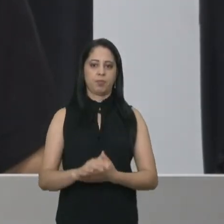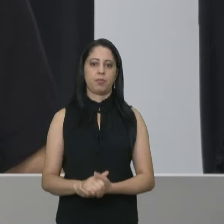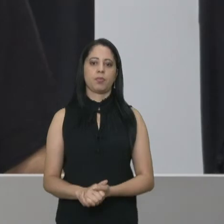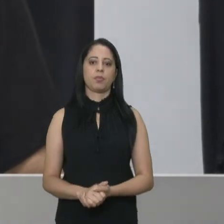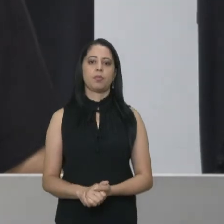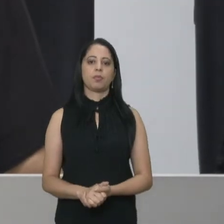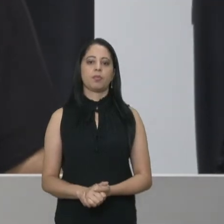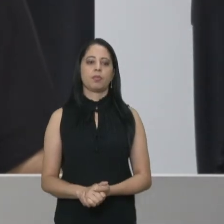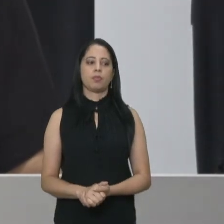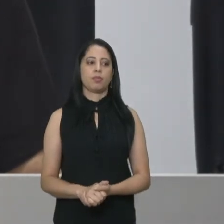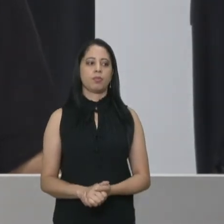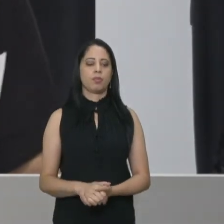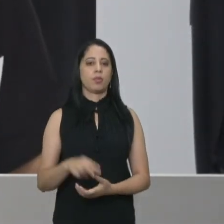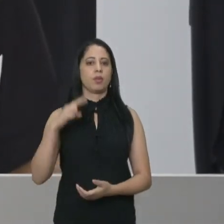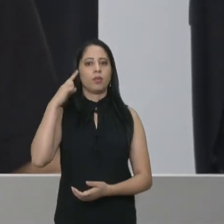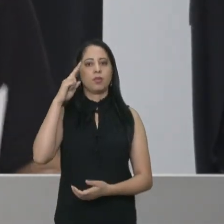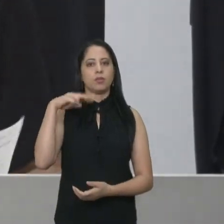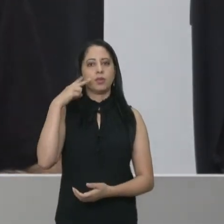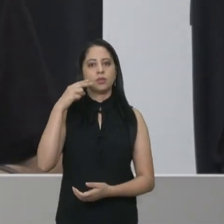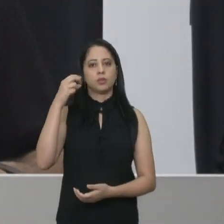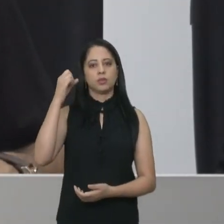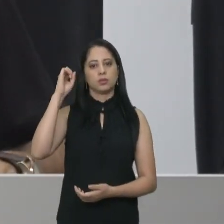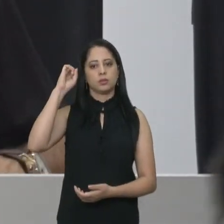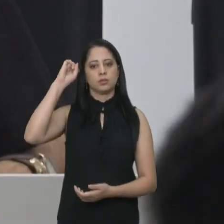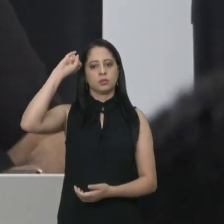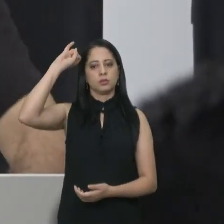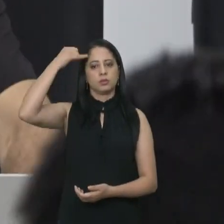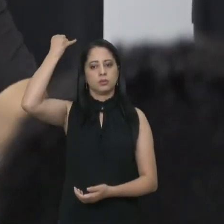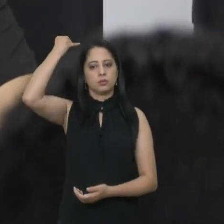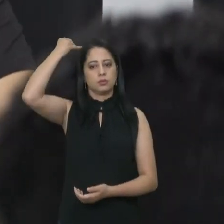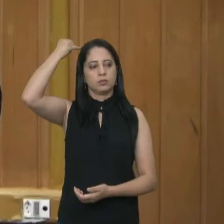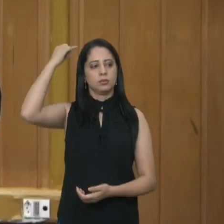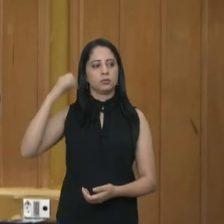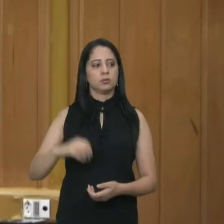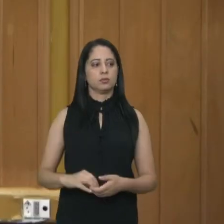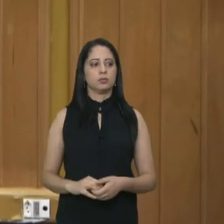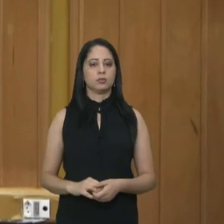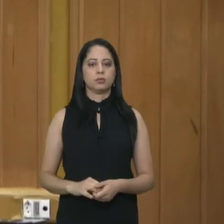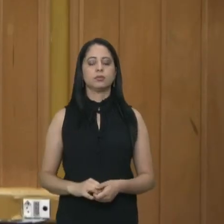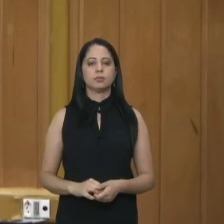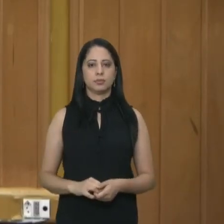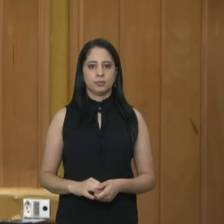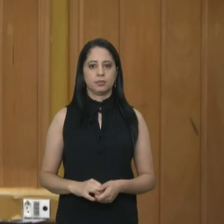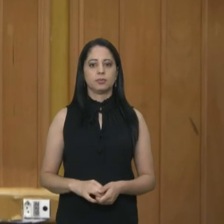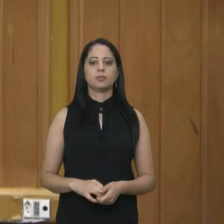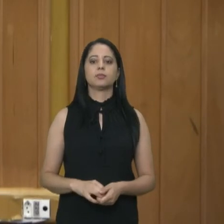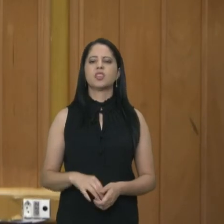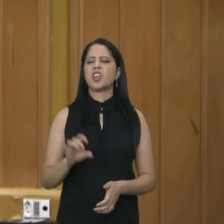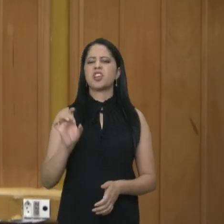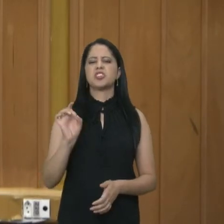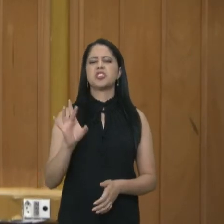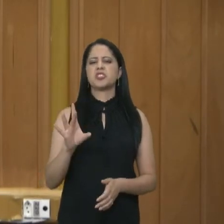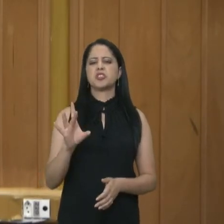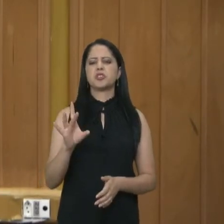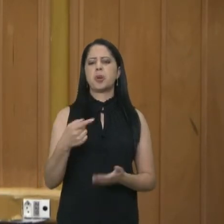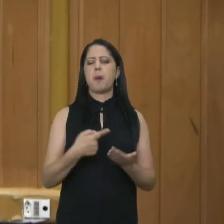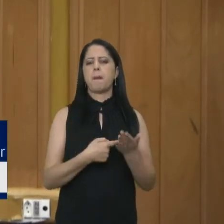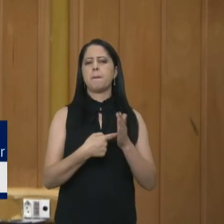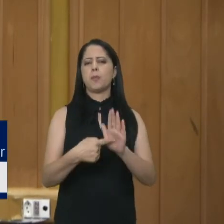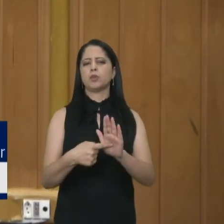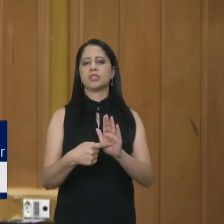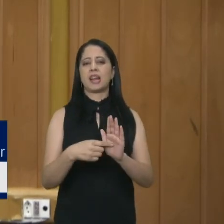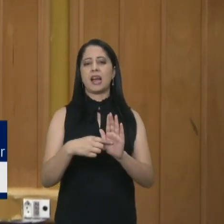unanimidade. Com a palavra, o vereador José Cláudio. Presidente Leve, isso é uma nota oficial da CNBB.